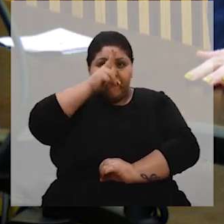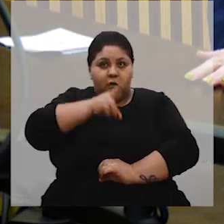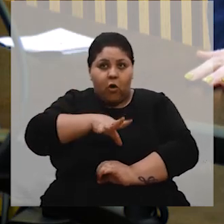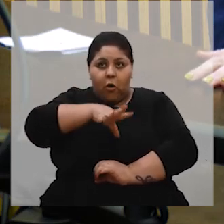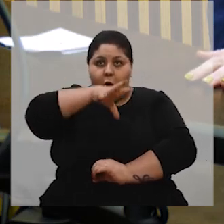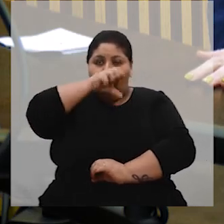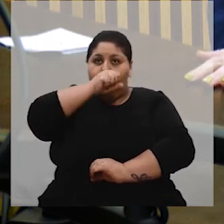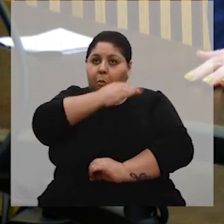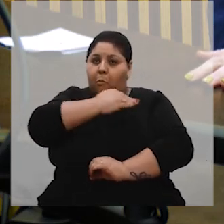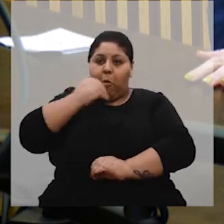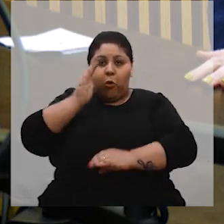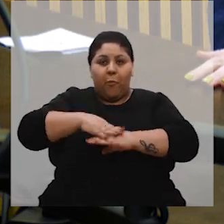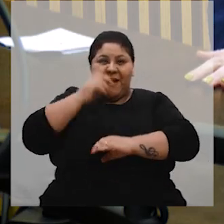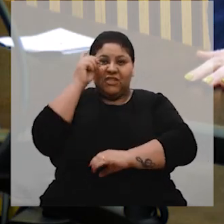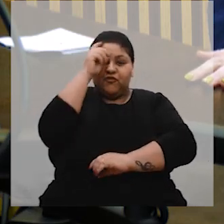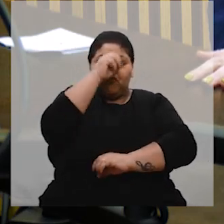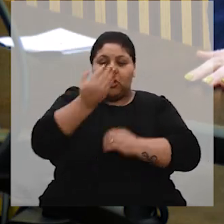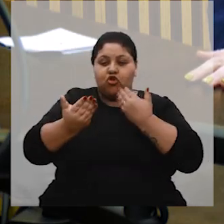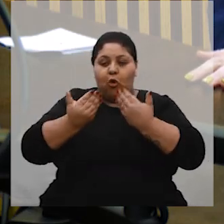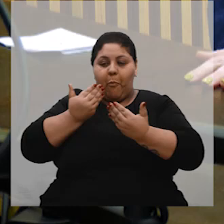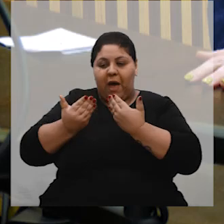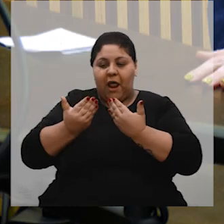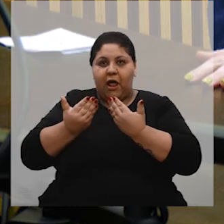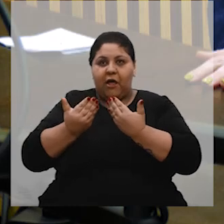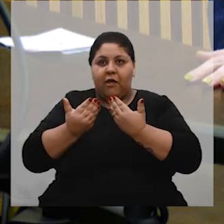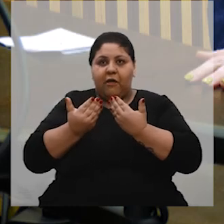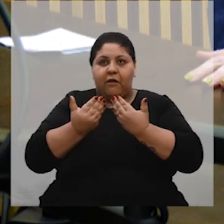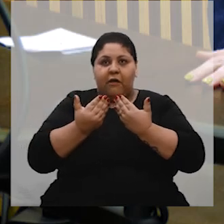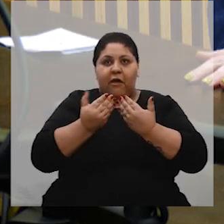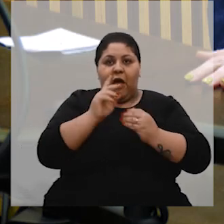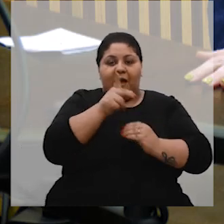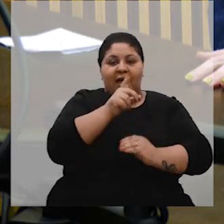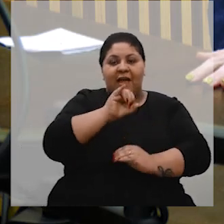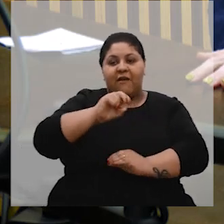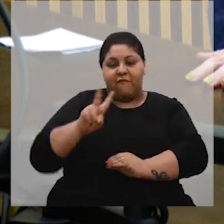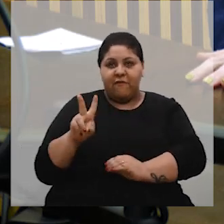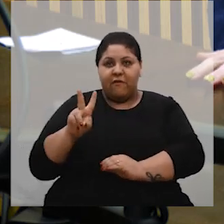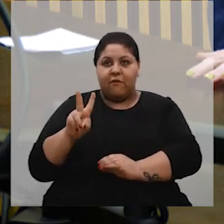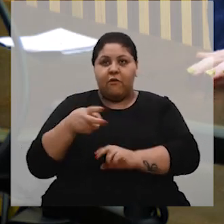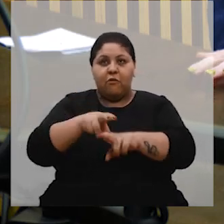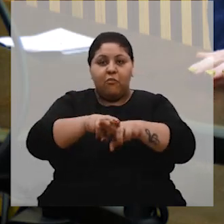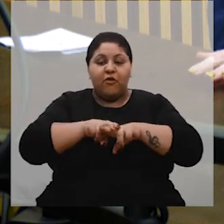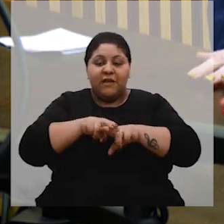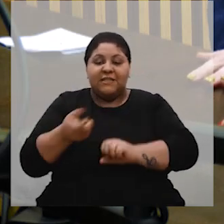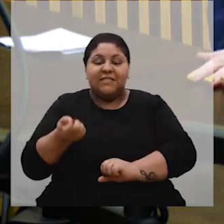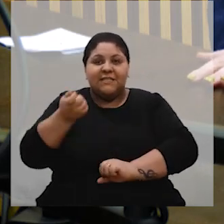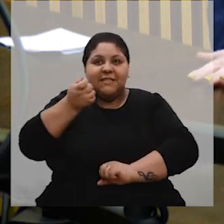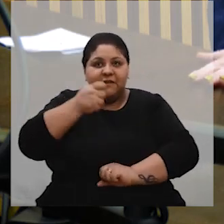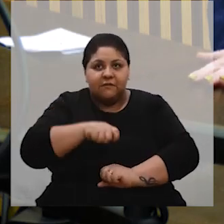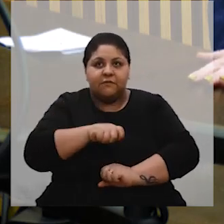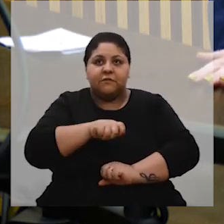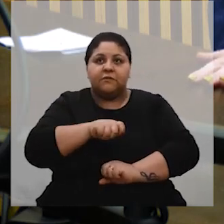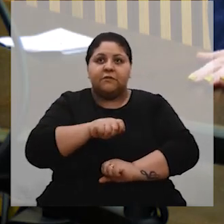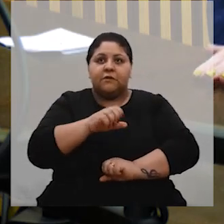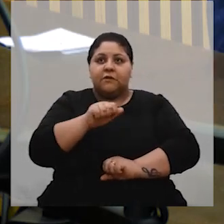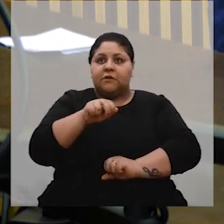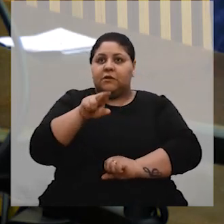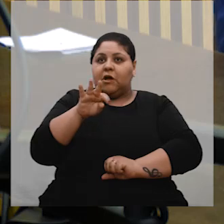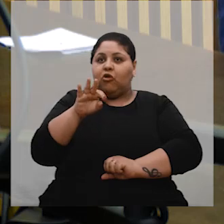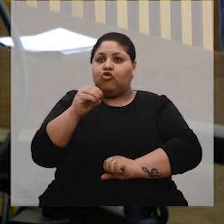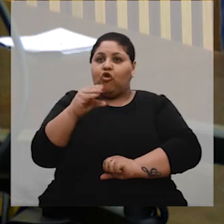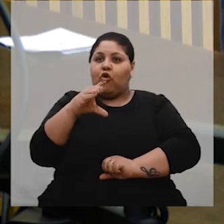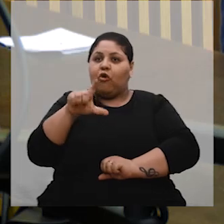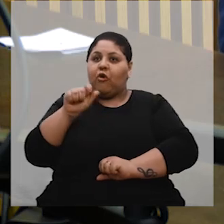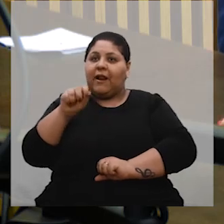com muito mais dificuldade comparando em relação ao vírus do HIV. Então, por isso essa necessidade de autoclave